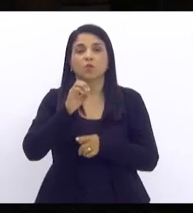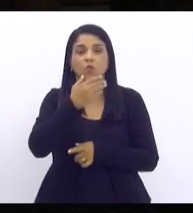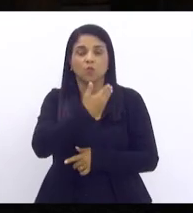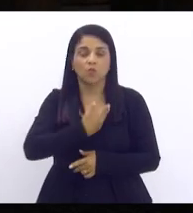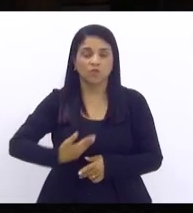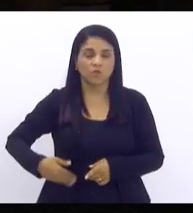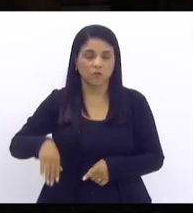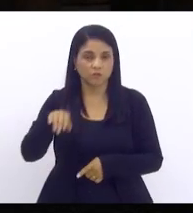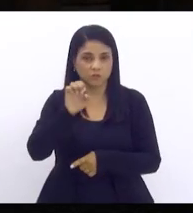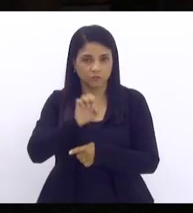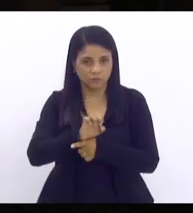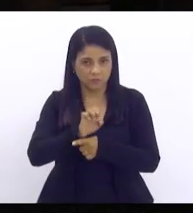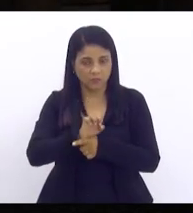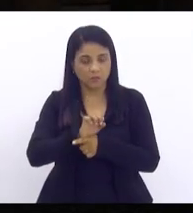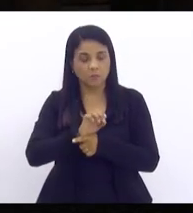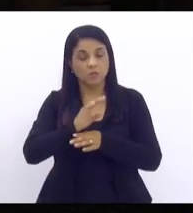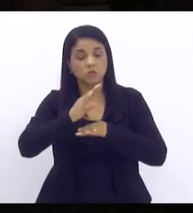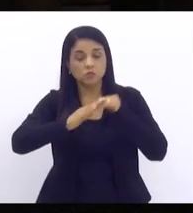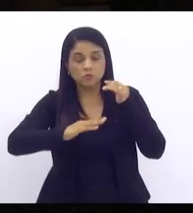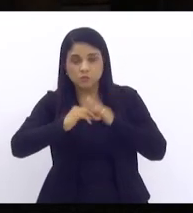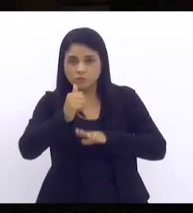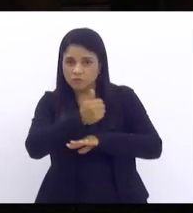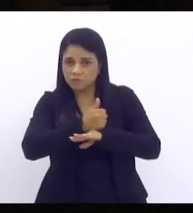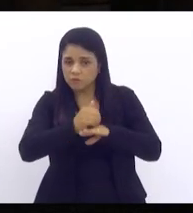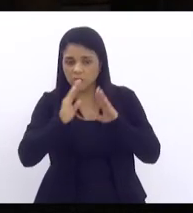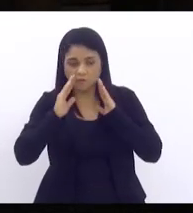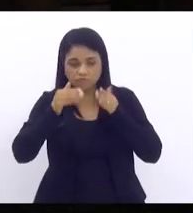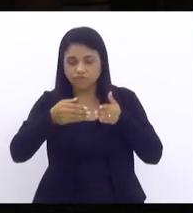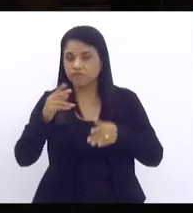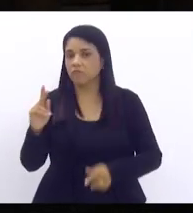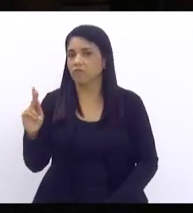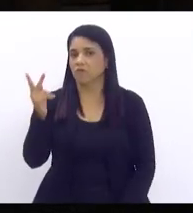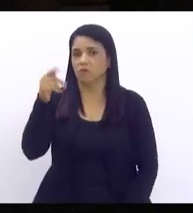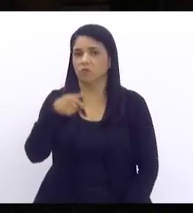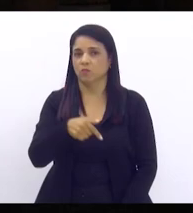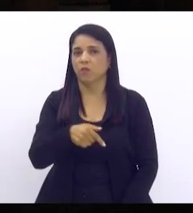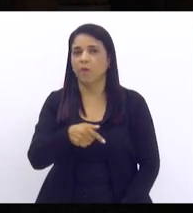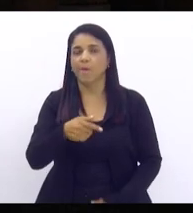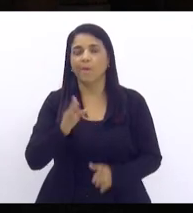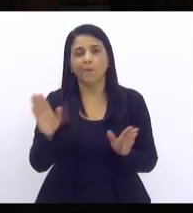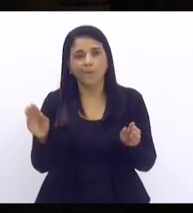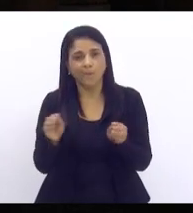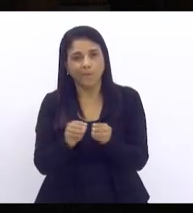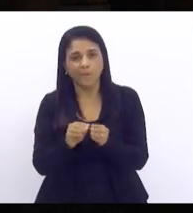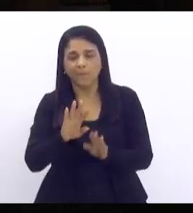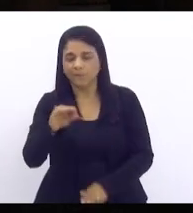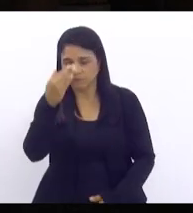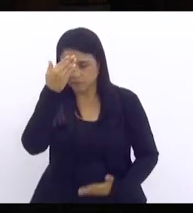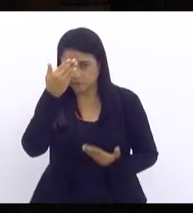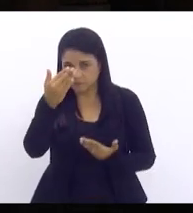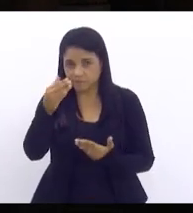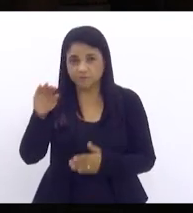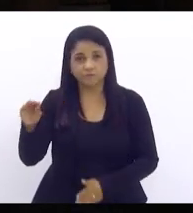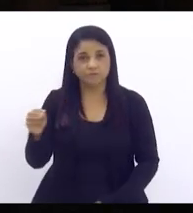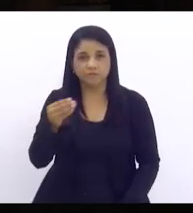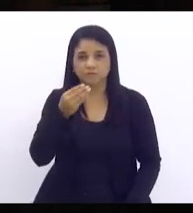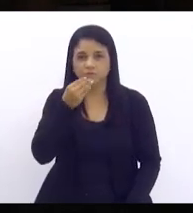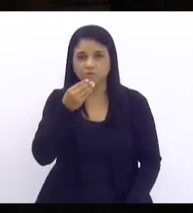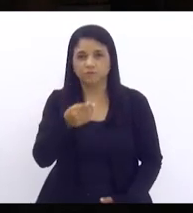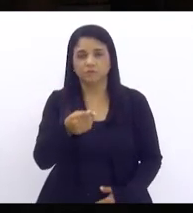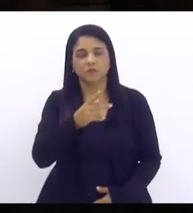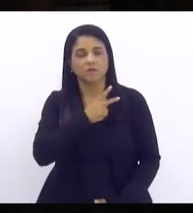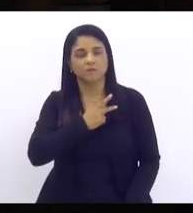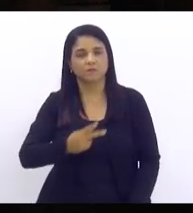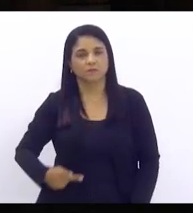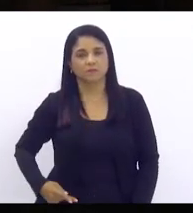que os profissionais sejam valorizados. Termino aqui minha fala, agradeço a oportunidade à